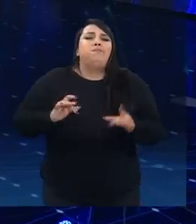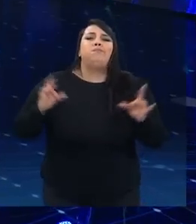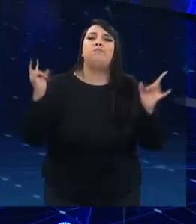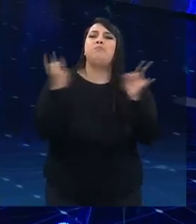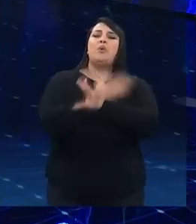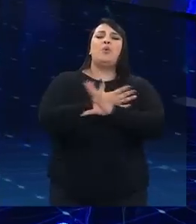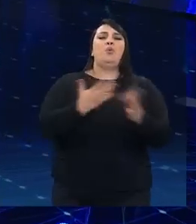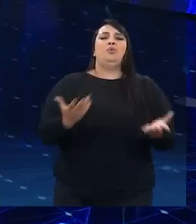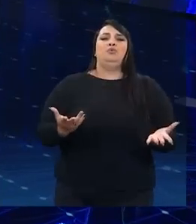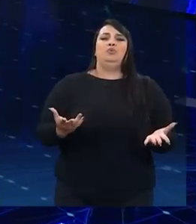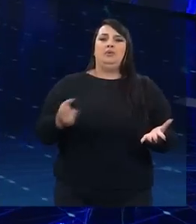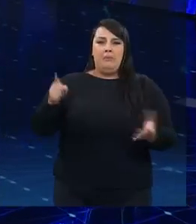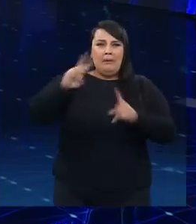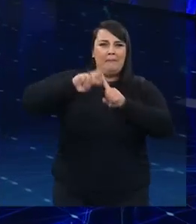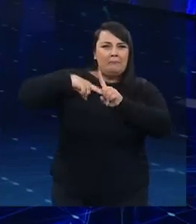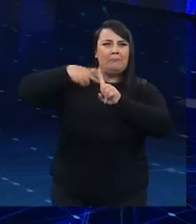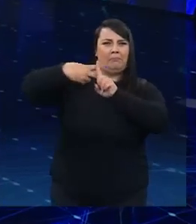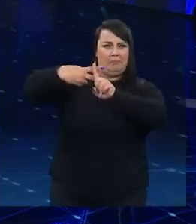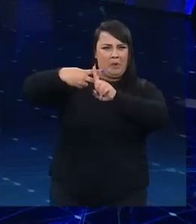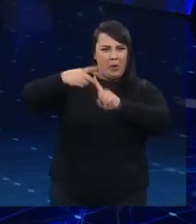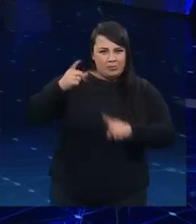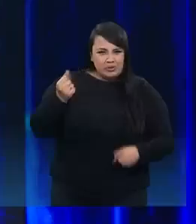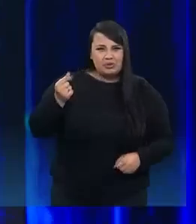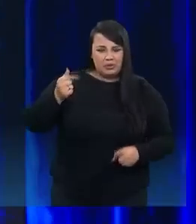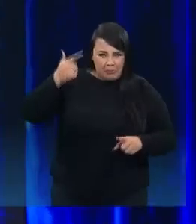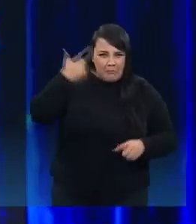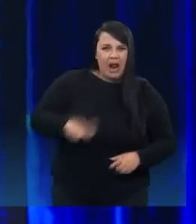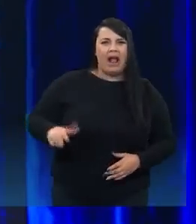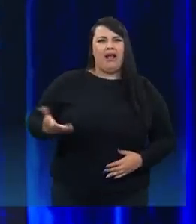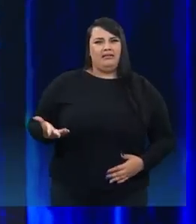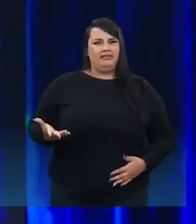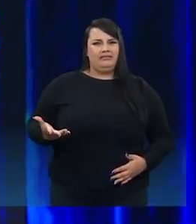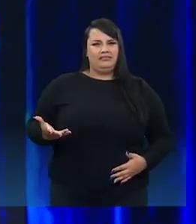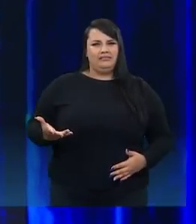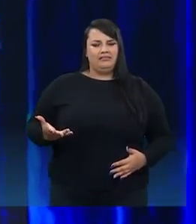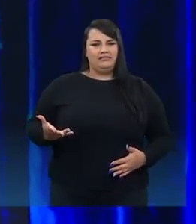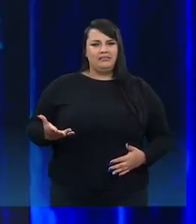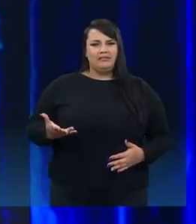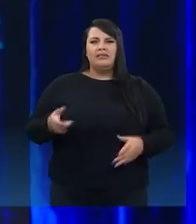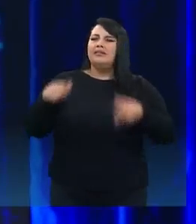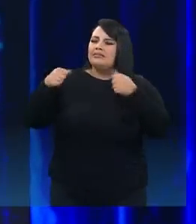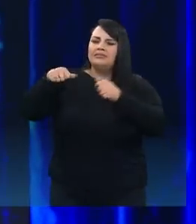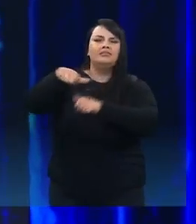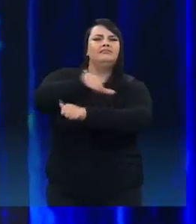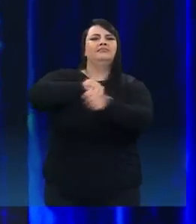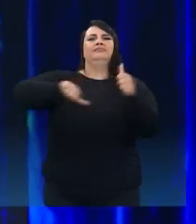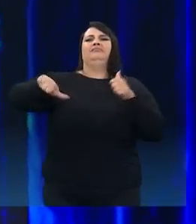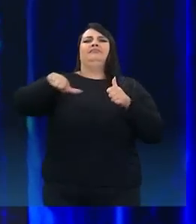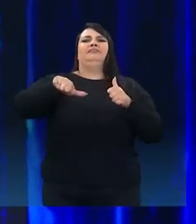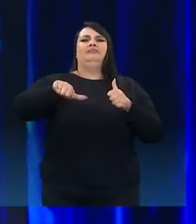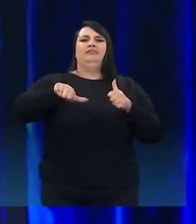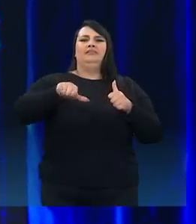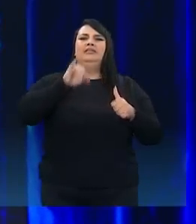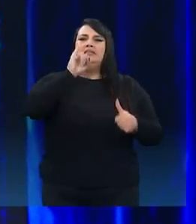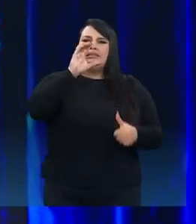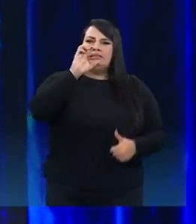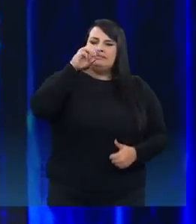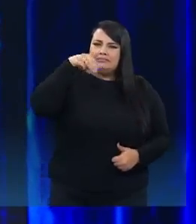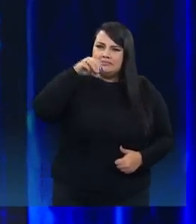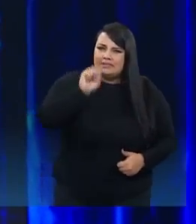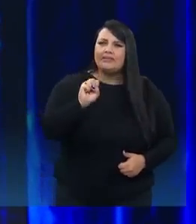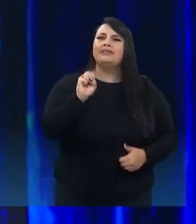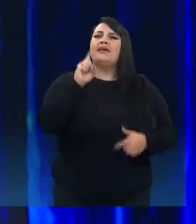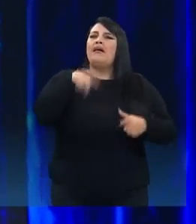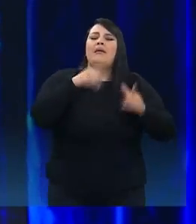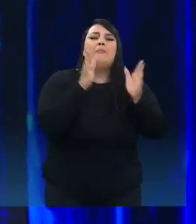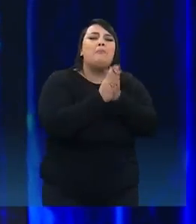de um olhar, um salário mínimo decente, quem está precisando acabar com o ICMS da carne, da cesta básica, é o